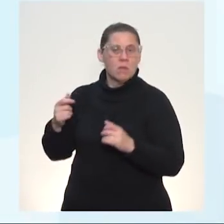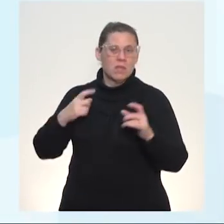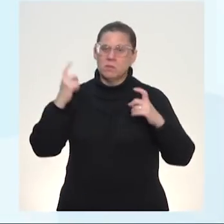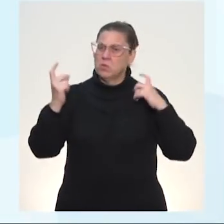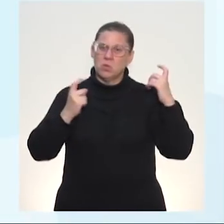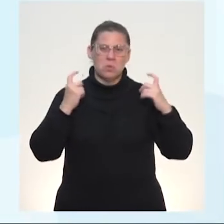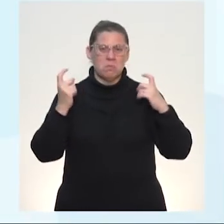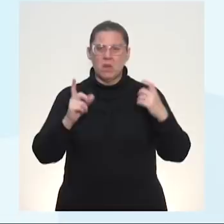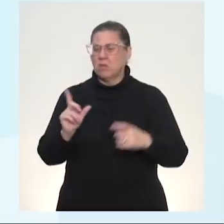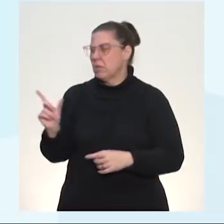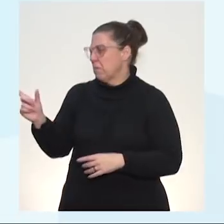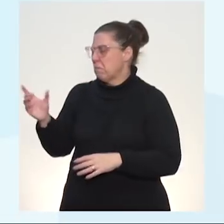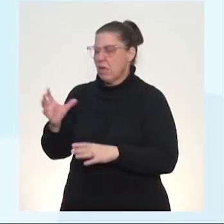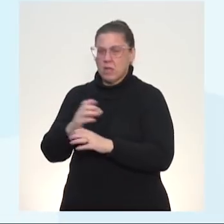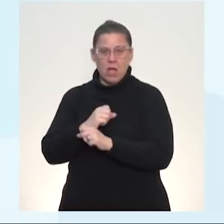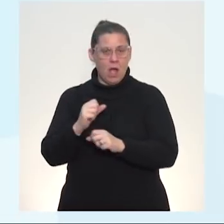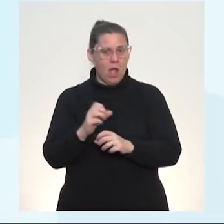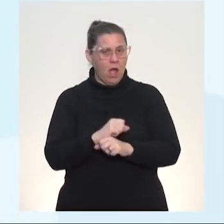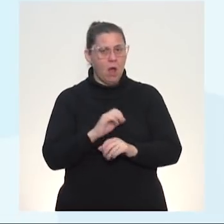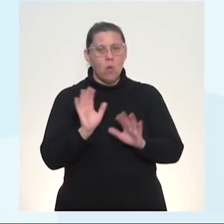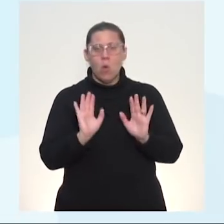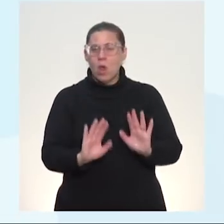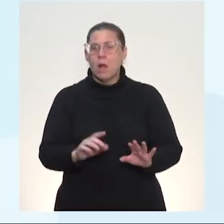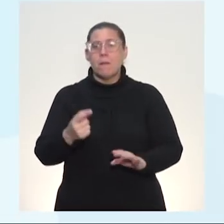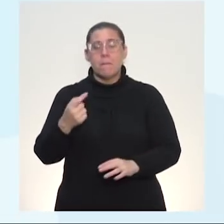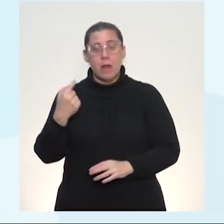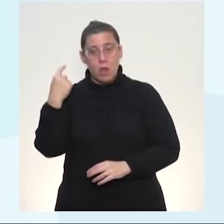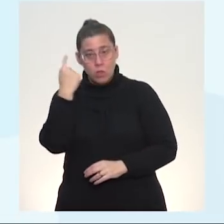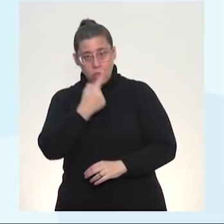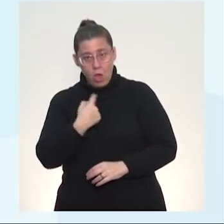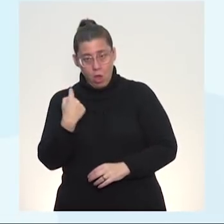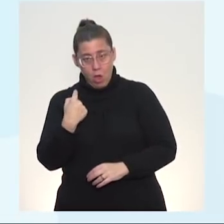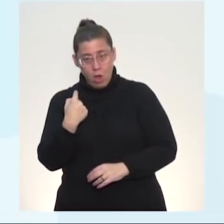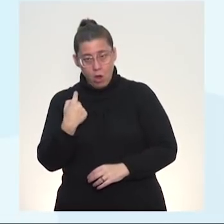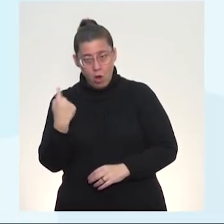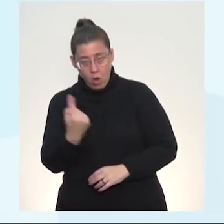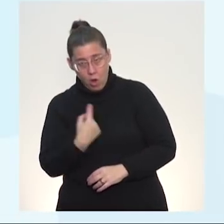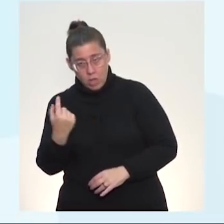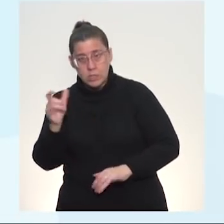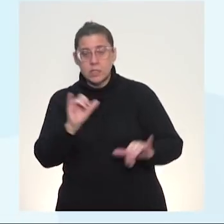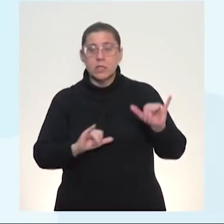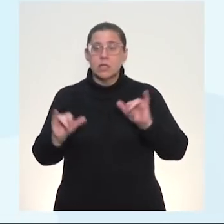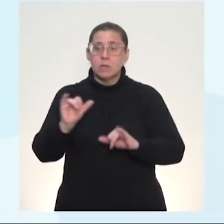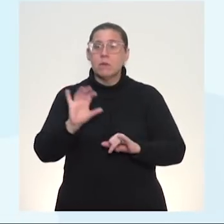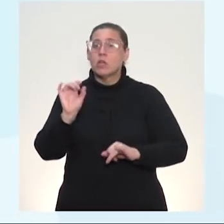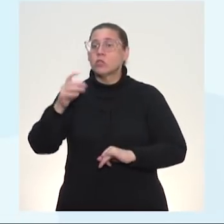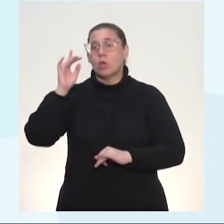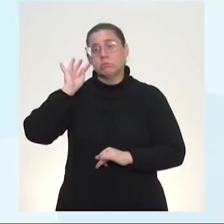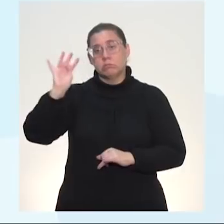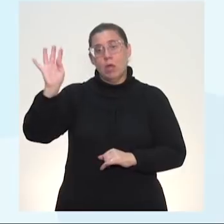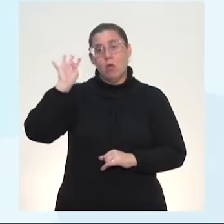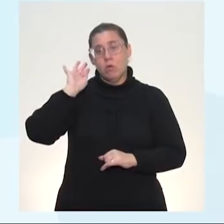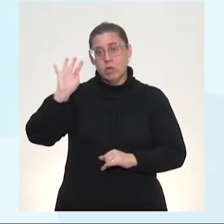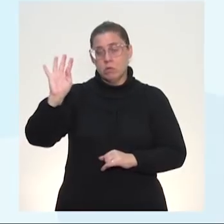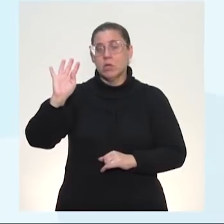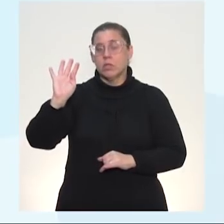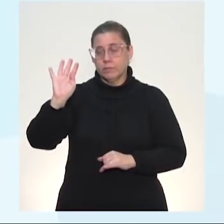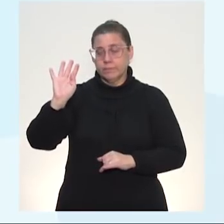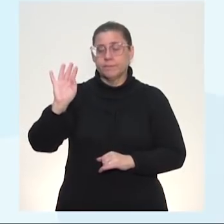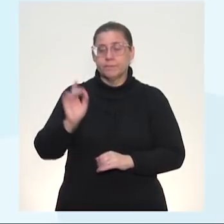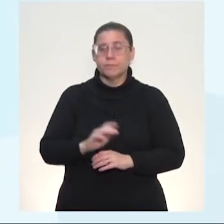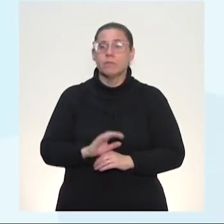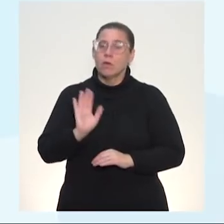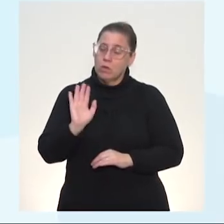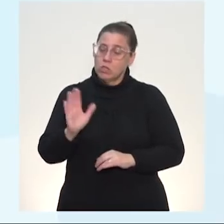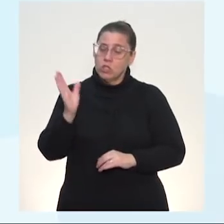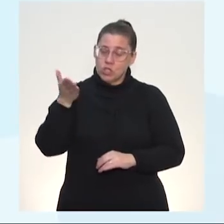muito com essa parte de cálculo, que é essa parte, para a gente, em química, é mais a parte teórica mesmo, mais a parte de ambiente. Então,